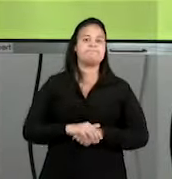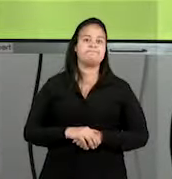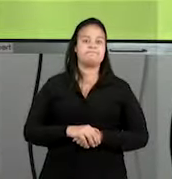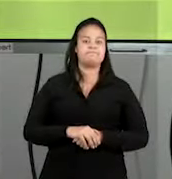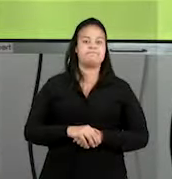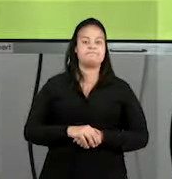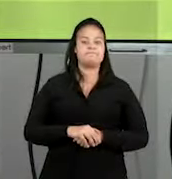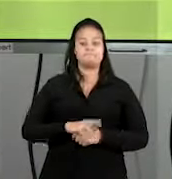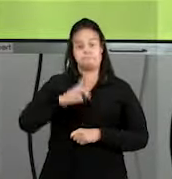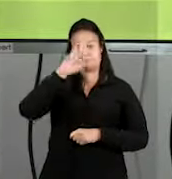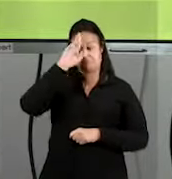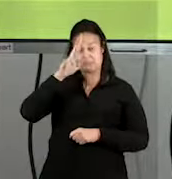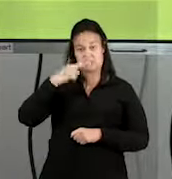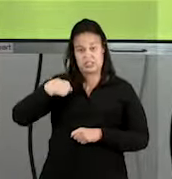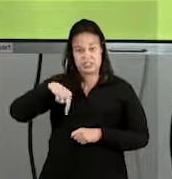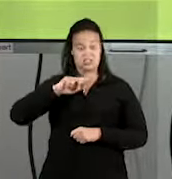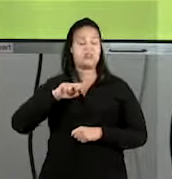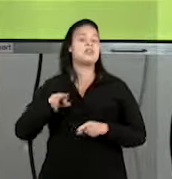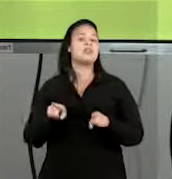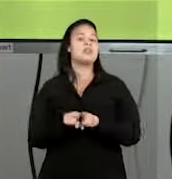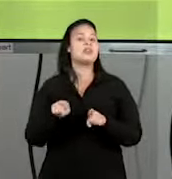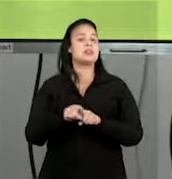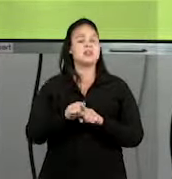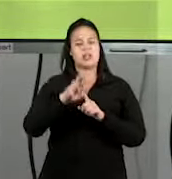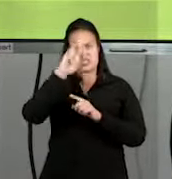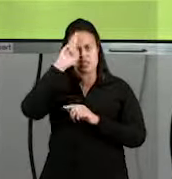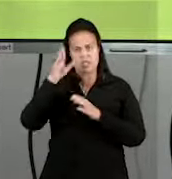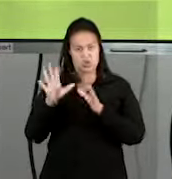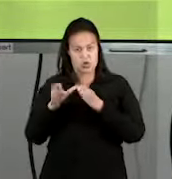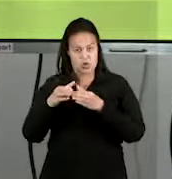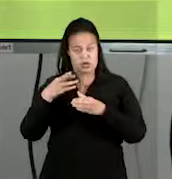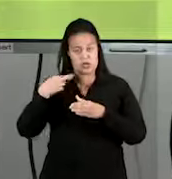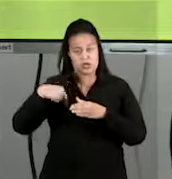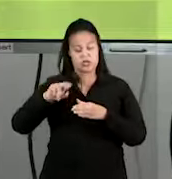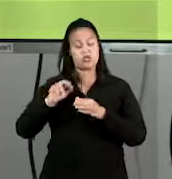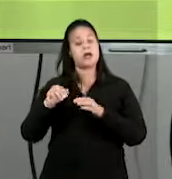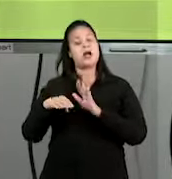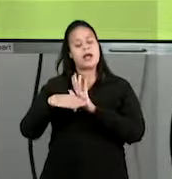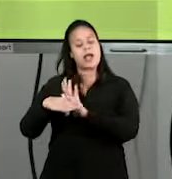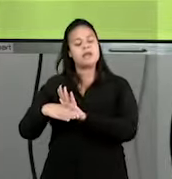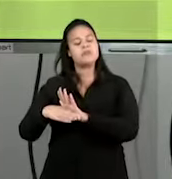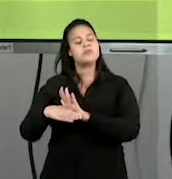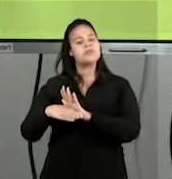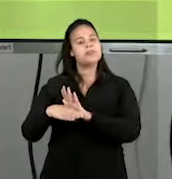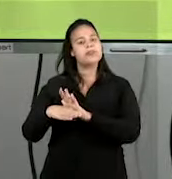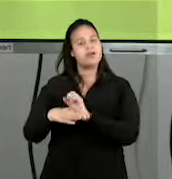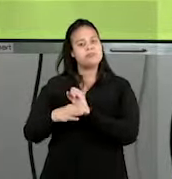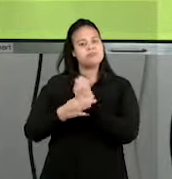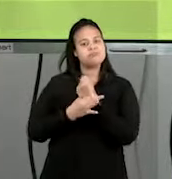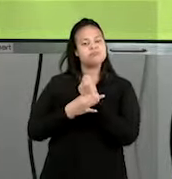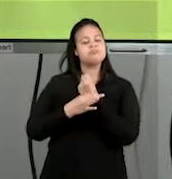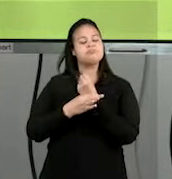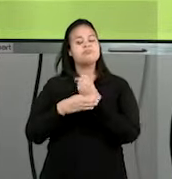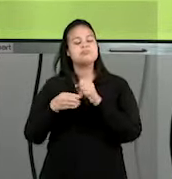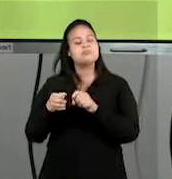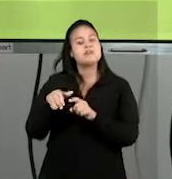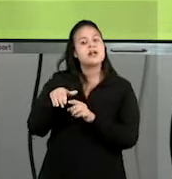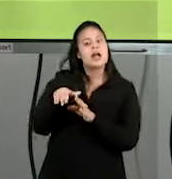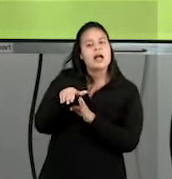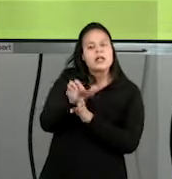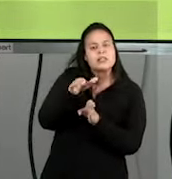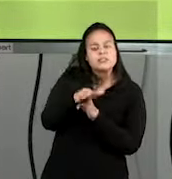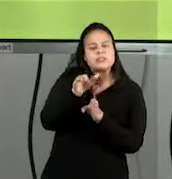lideranças religiosas, porque muitas das vezes são os líderes religiosos que ajudam a preservar e a incentivar o cumprimento